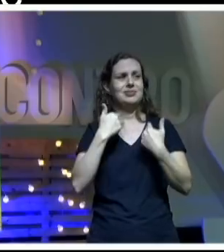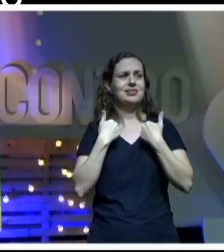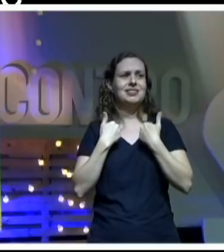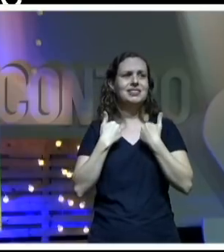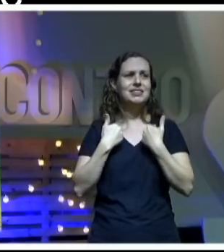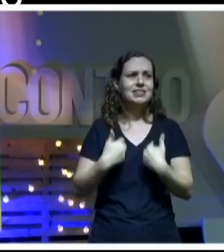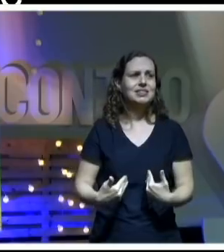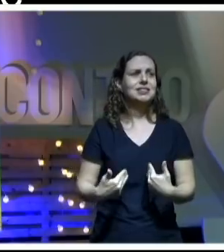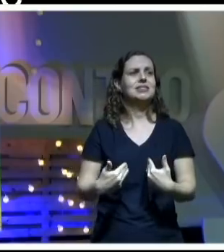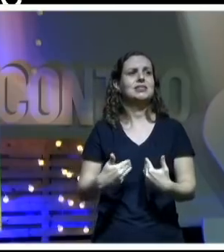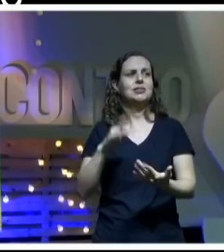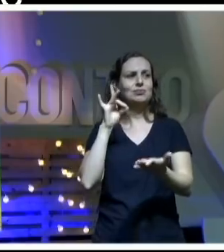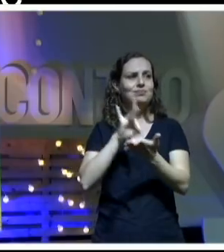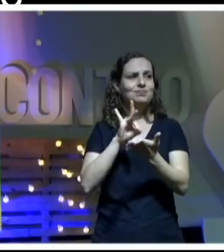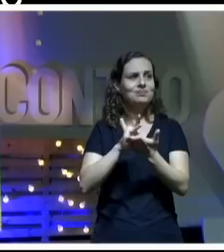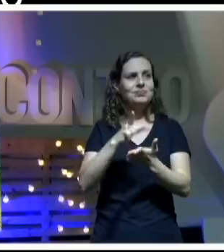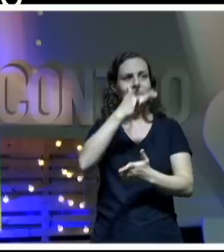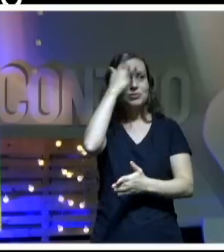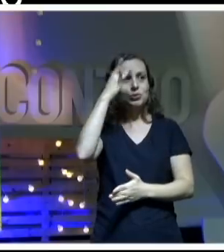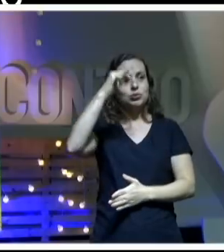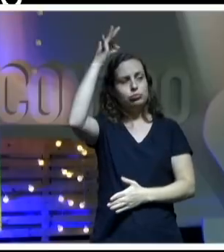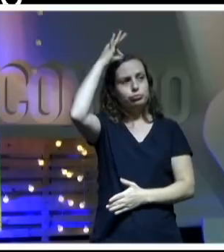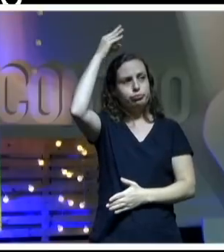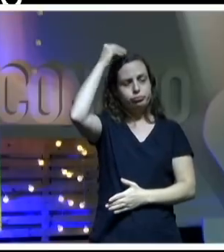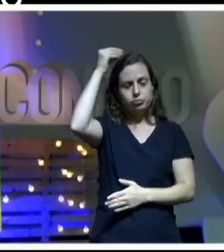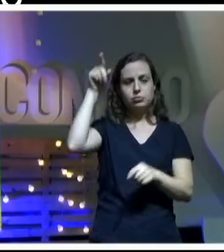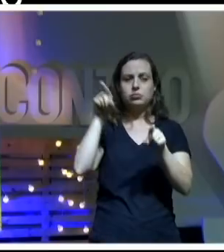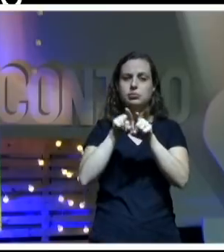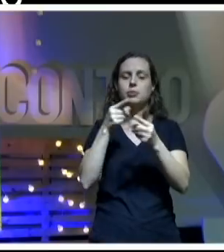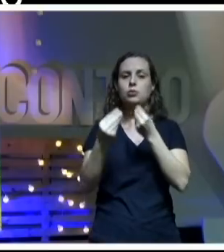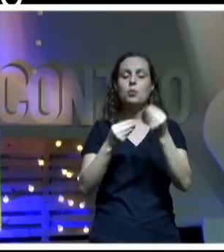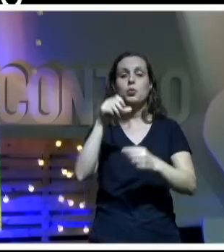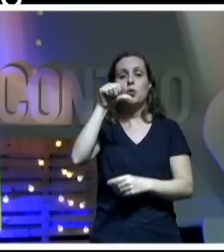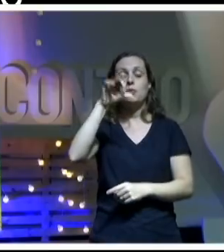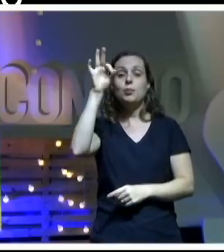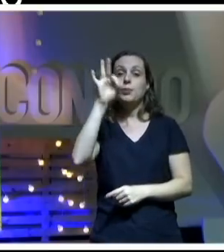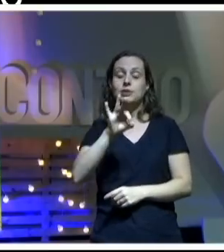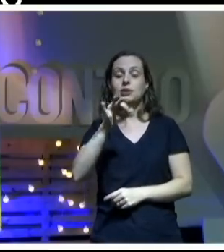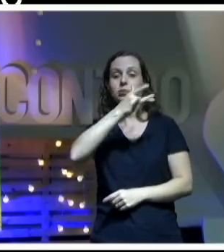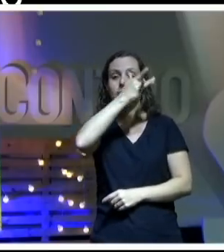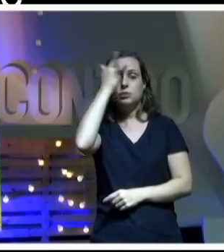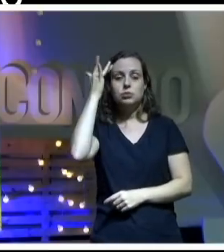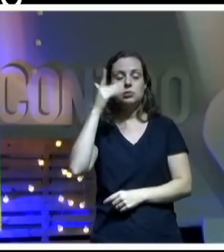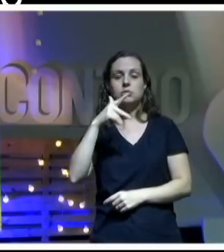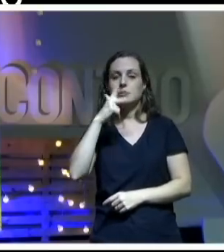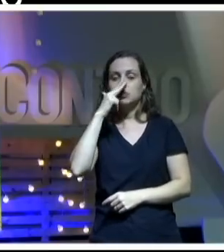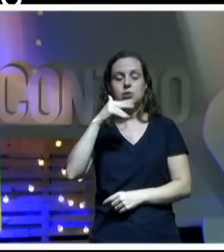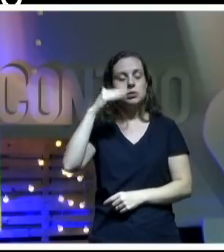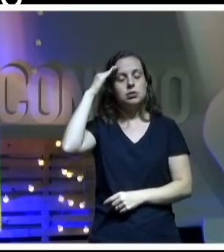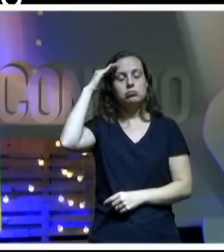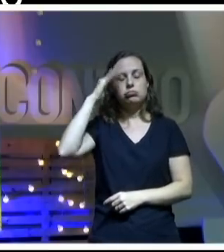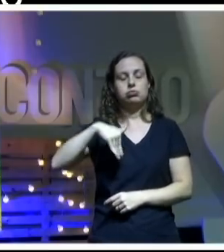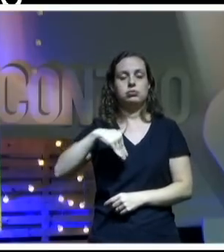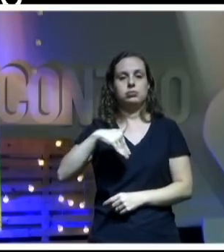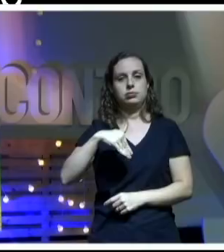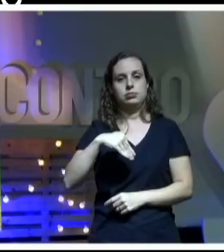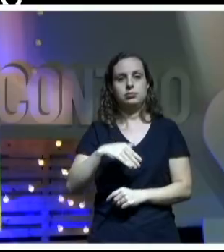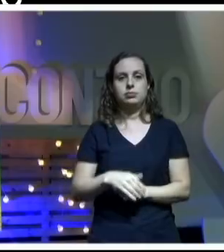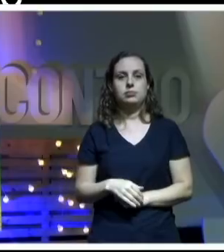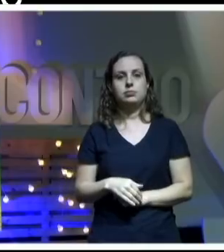28 estão espiritualmente desnutrido e 9% e os pastores estão esgotados bournout